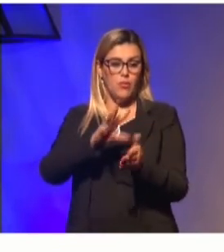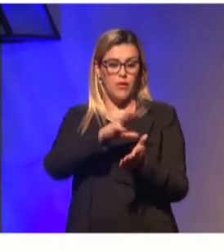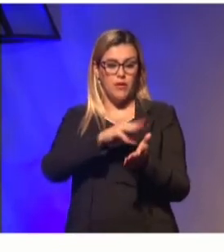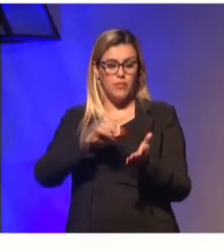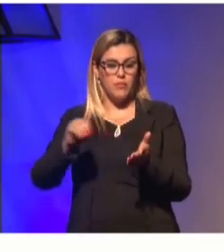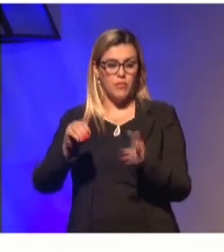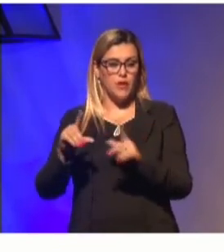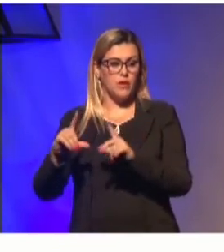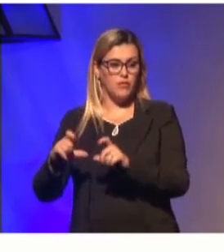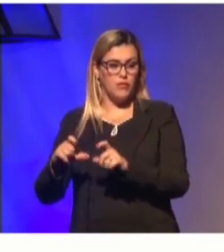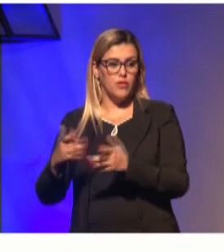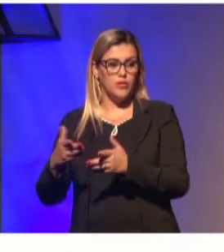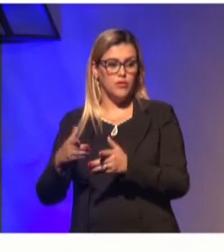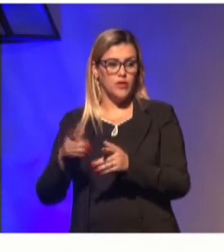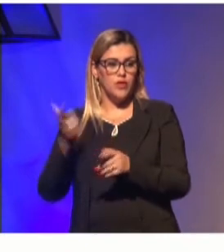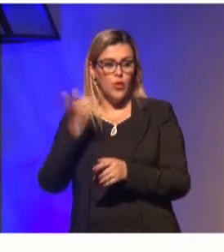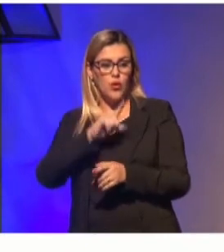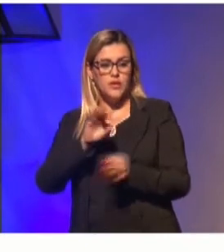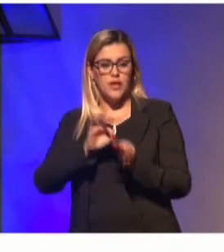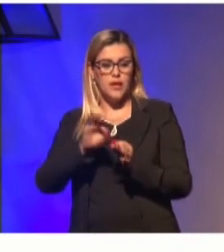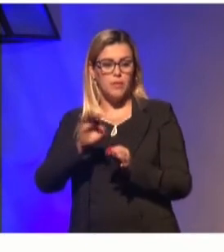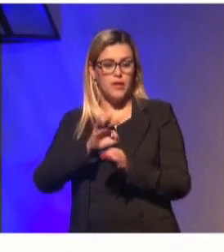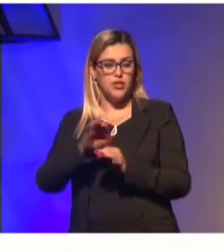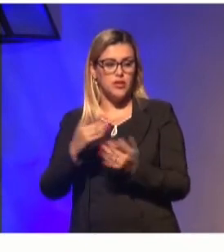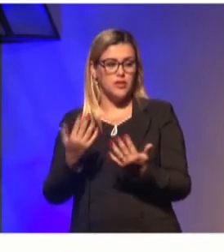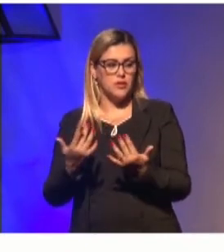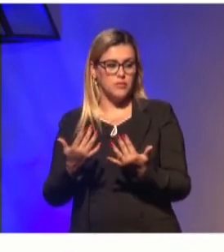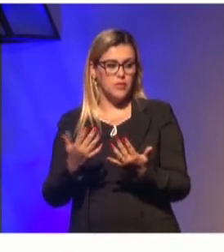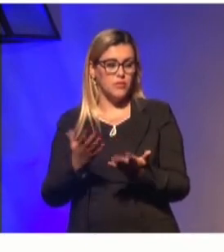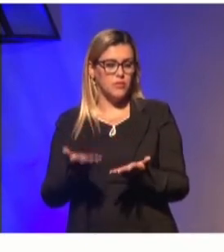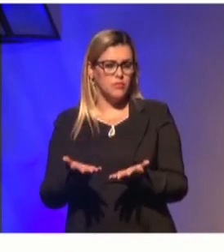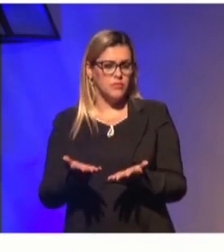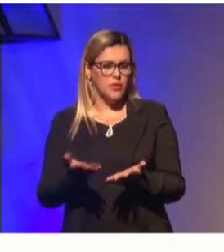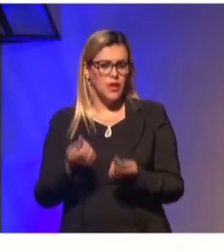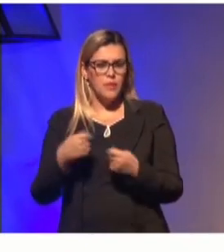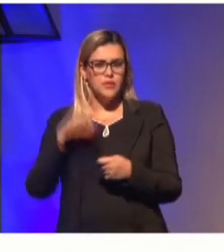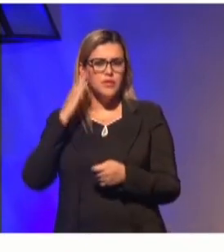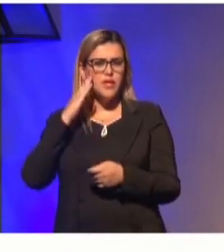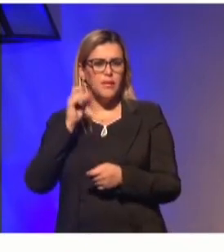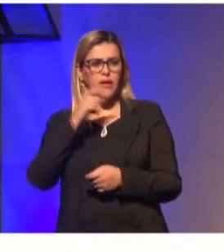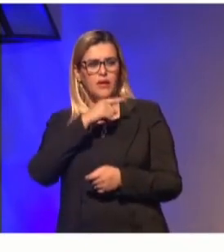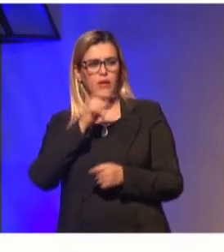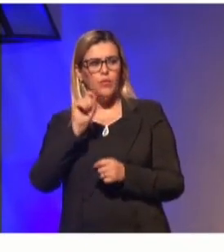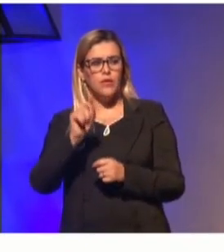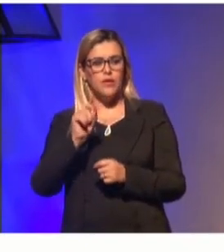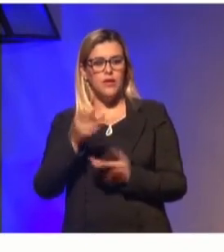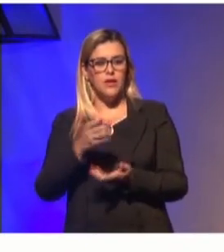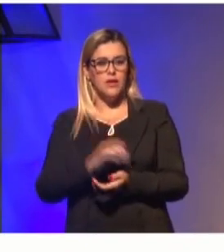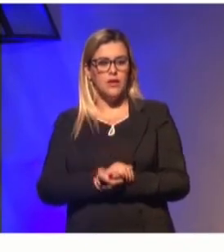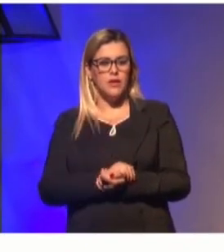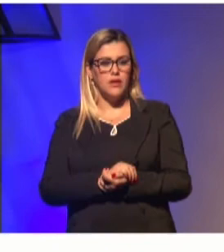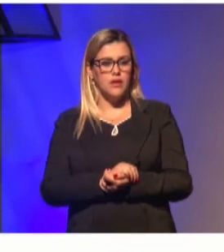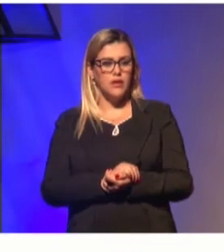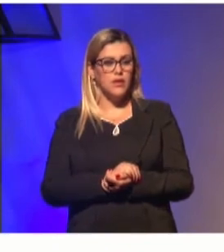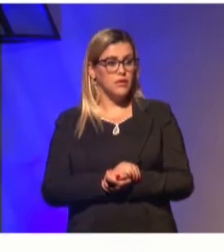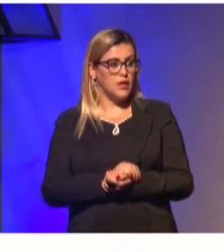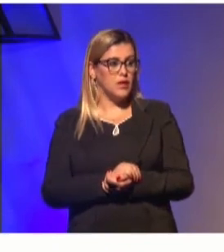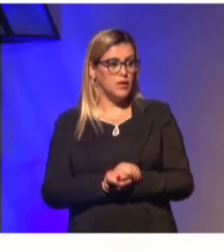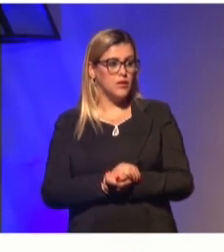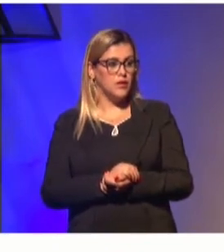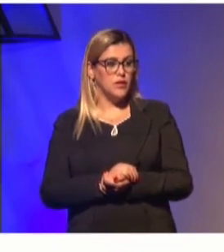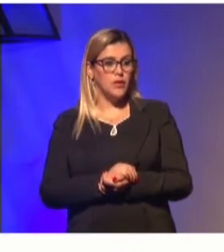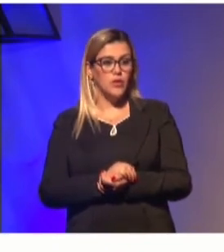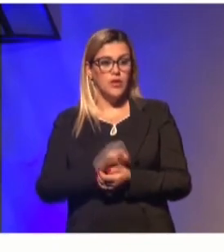consegue medir e chegar ao índice. O que a gente tem que saber aqui agora? Que 0, mais próximo do 0,